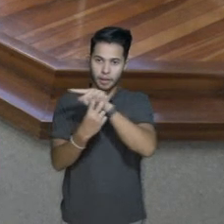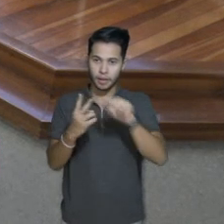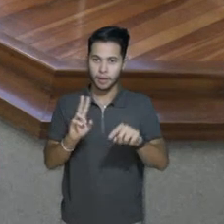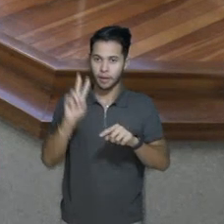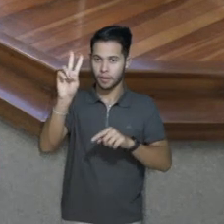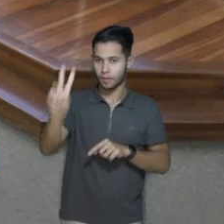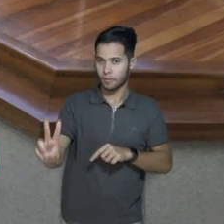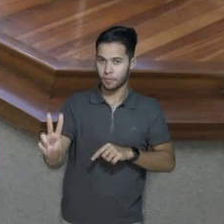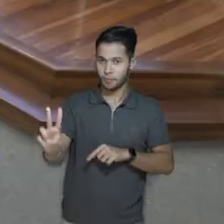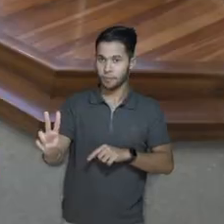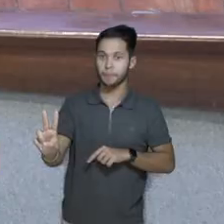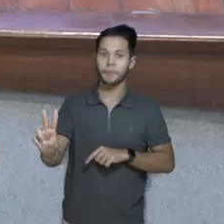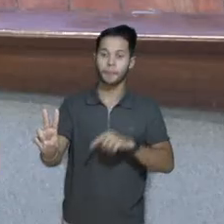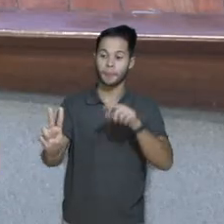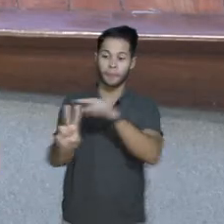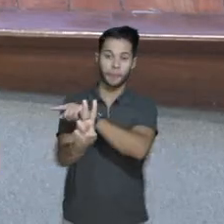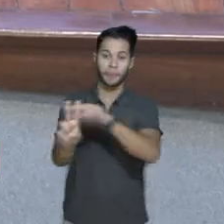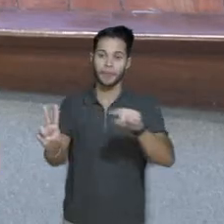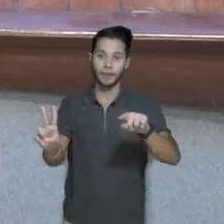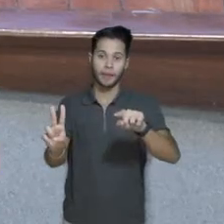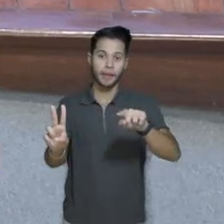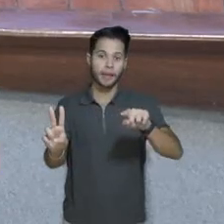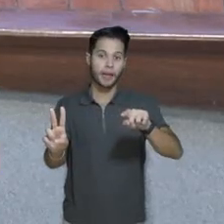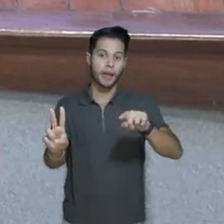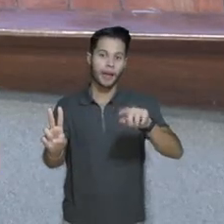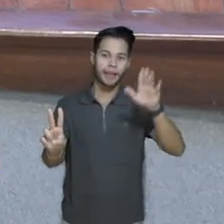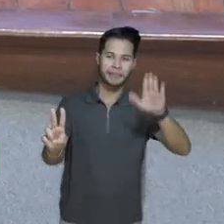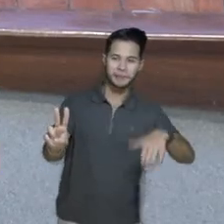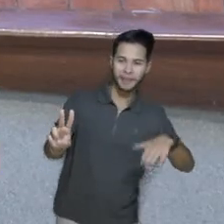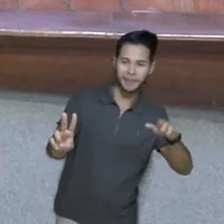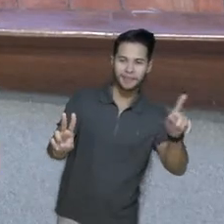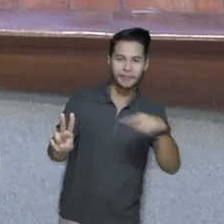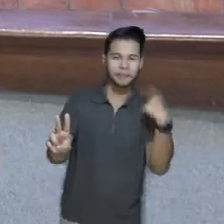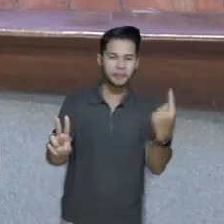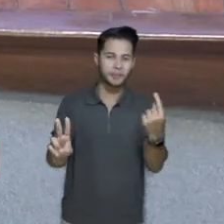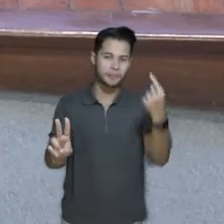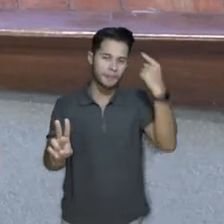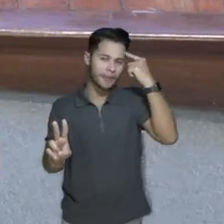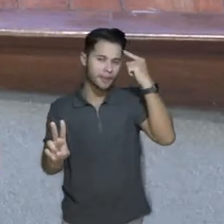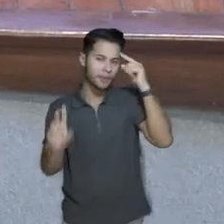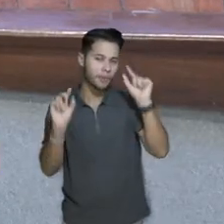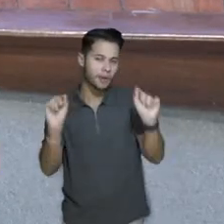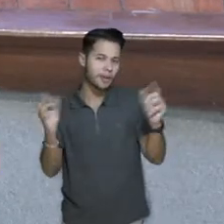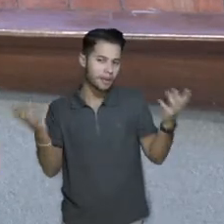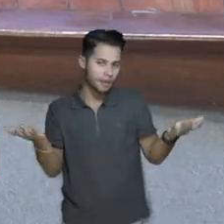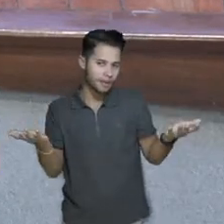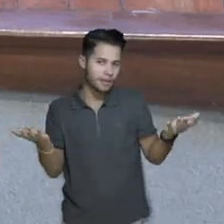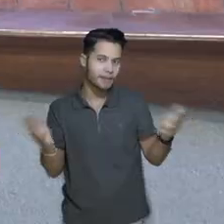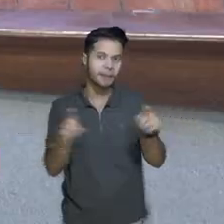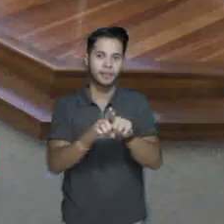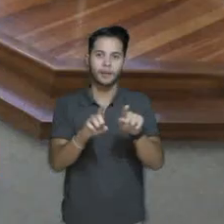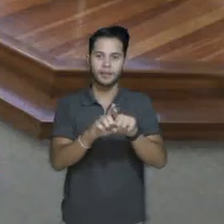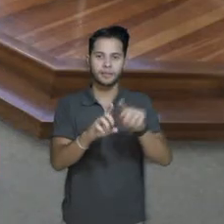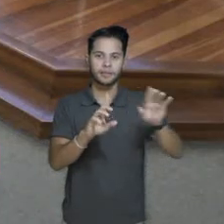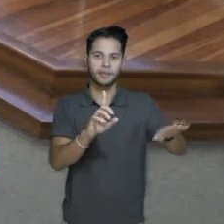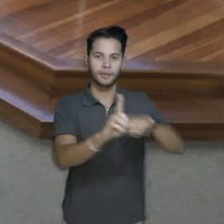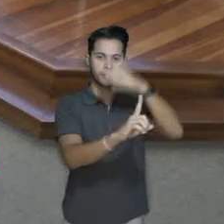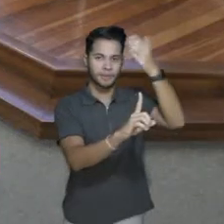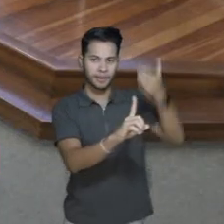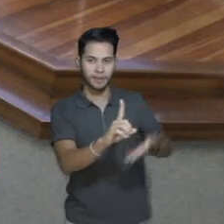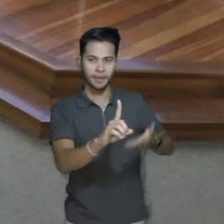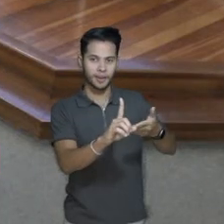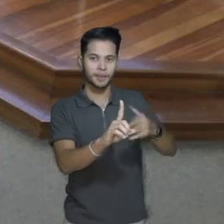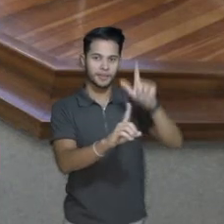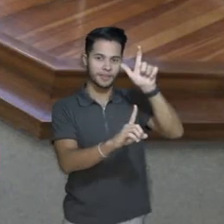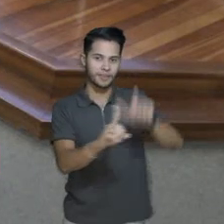personalidade né porque às vezes a personalidade e e quero fazer também aqui homenagem ao Milton Gonçalves que faleceu fazem do